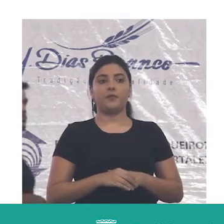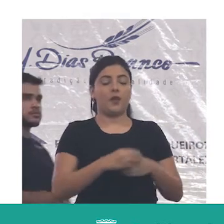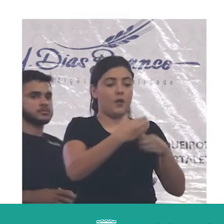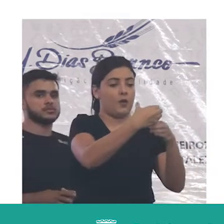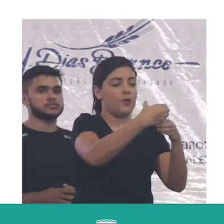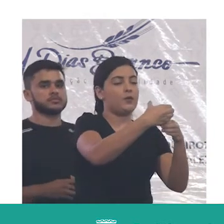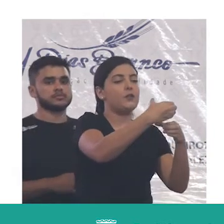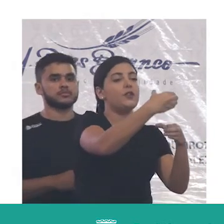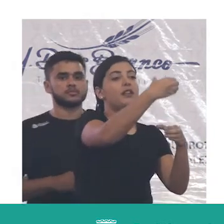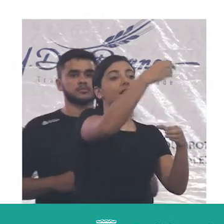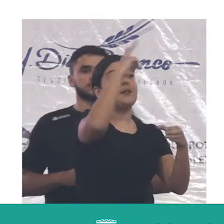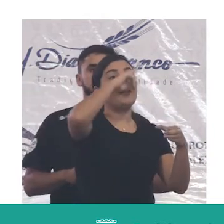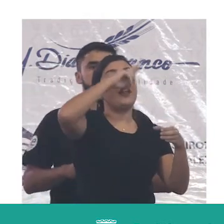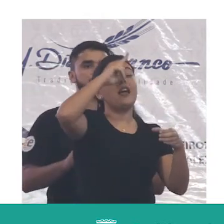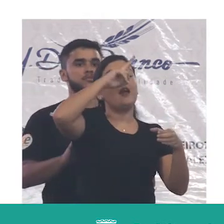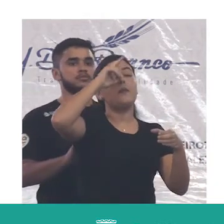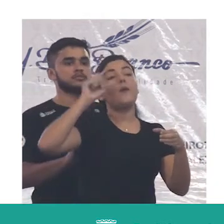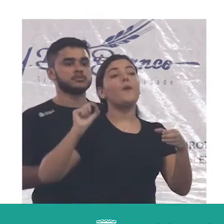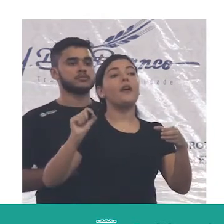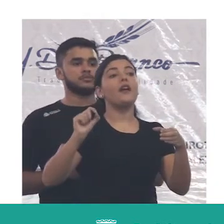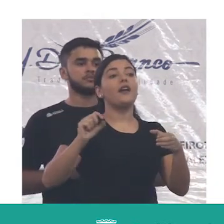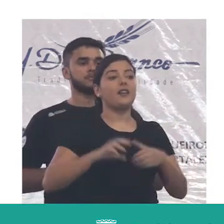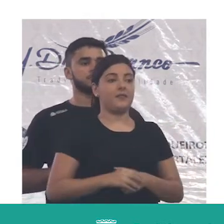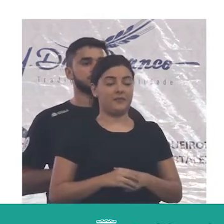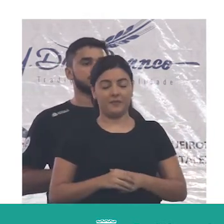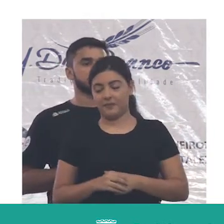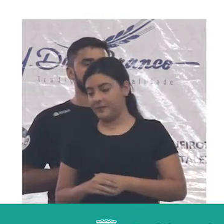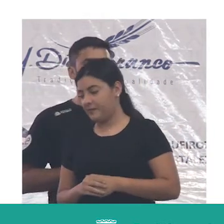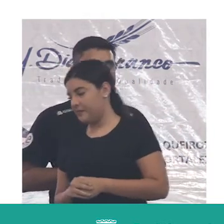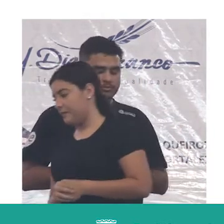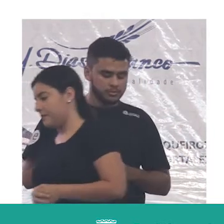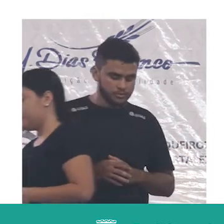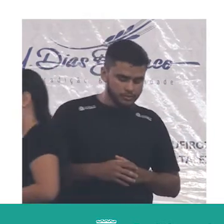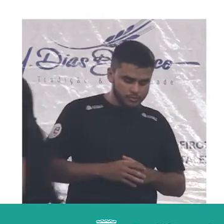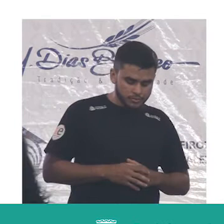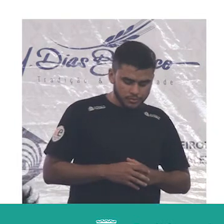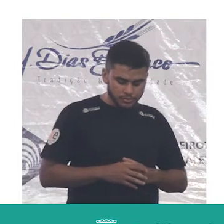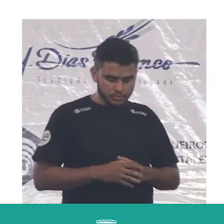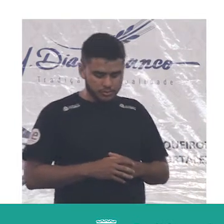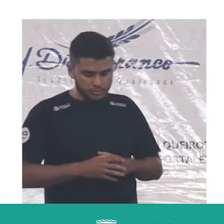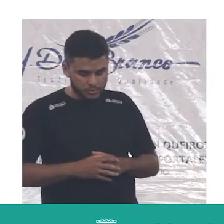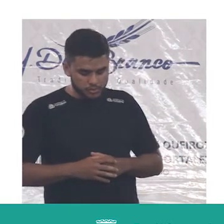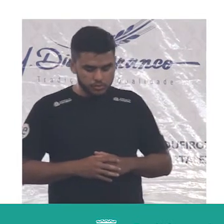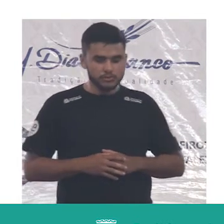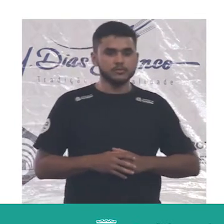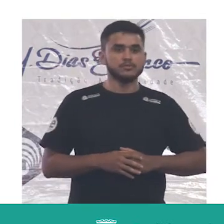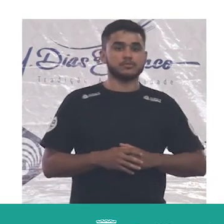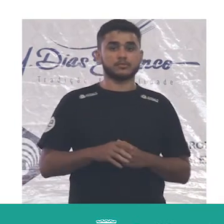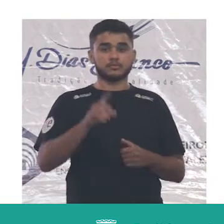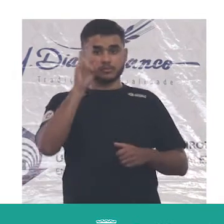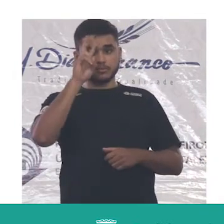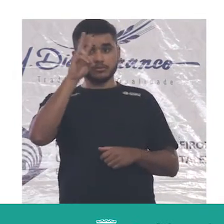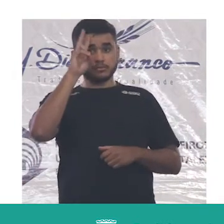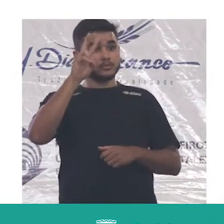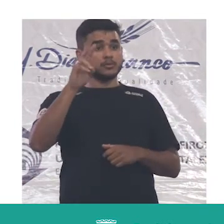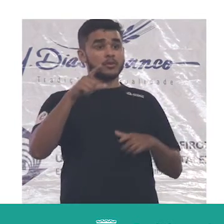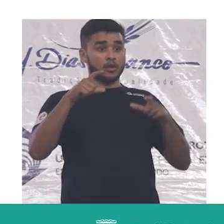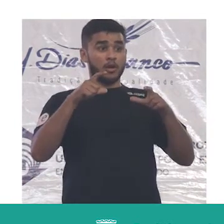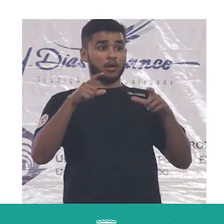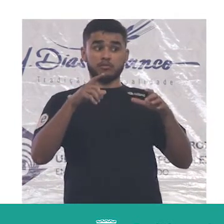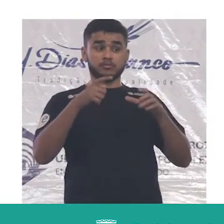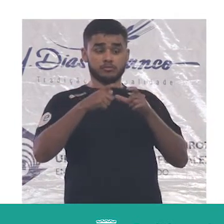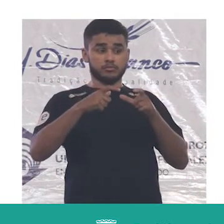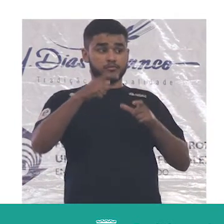Cilindro, eu lembro de quê? Que a base é um círculo. Cilindro, eu lembro que a base é um